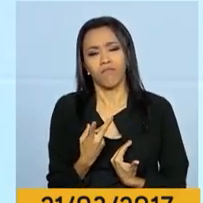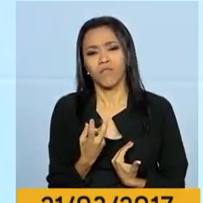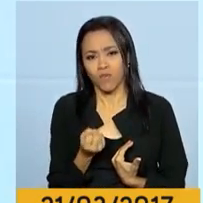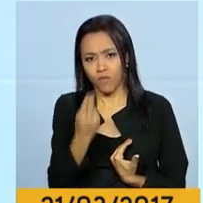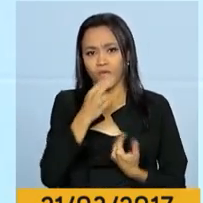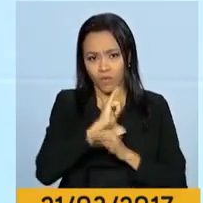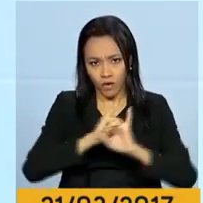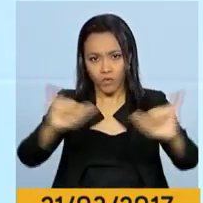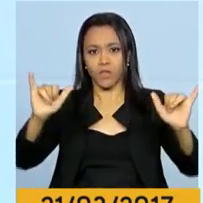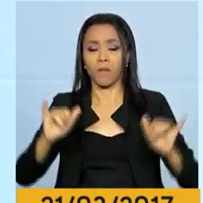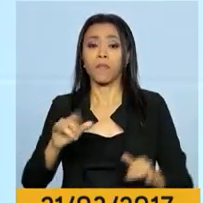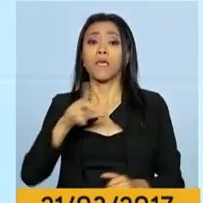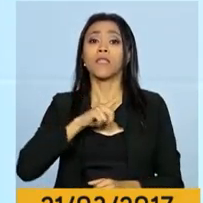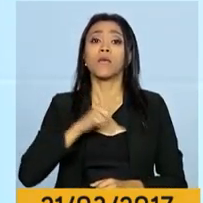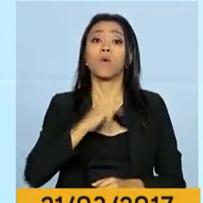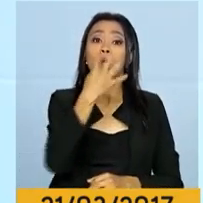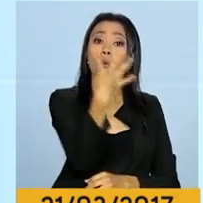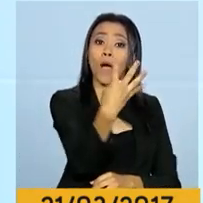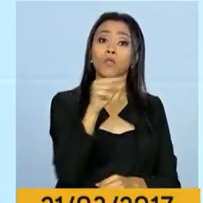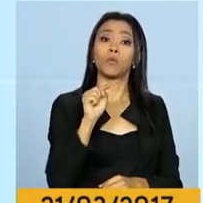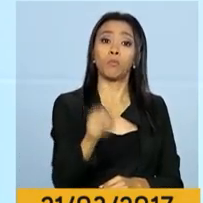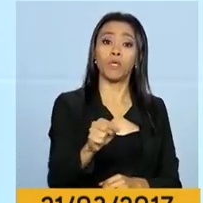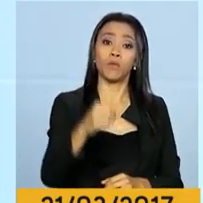nós temos cerca de